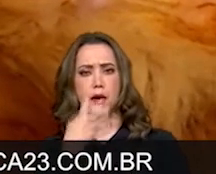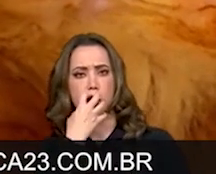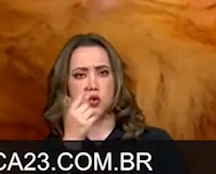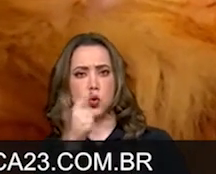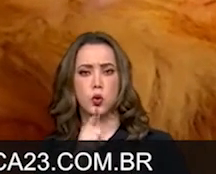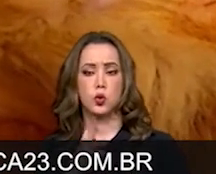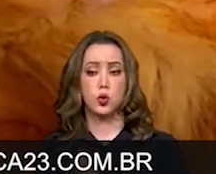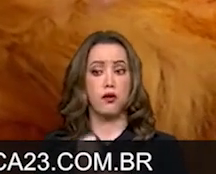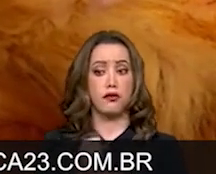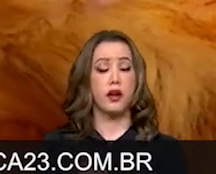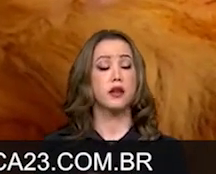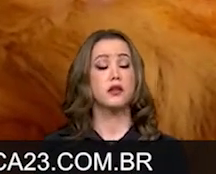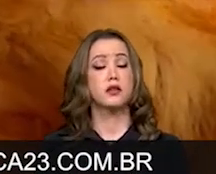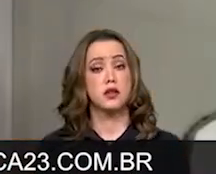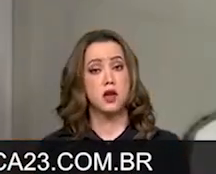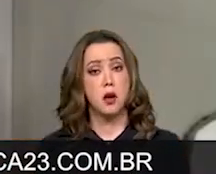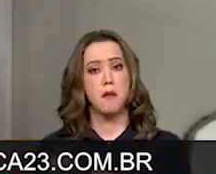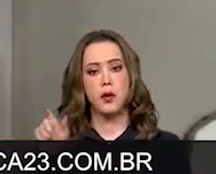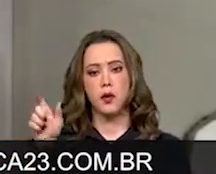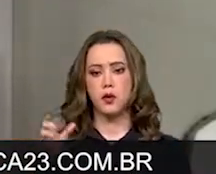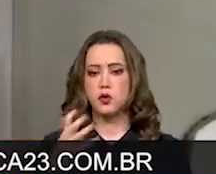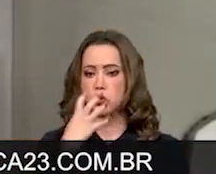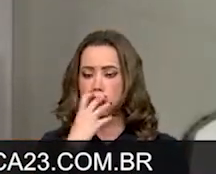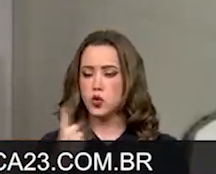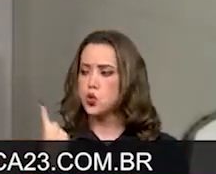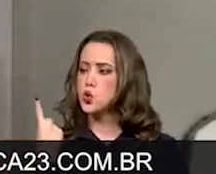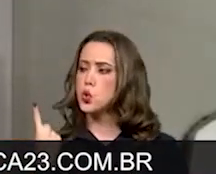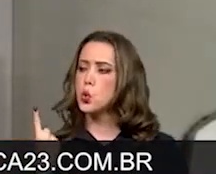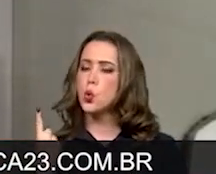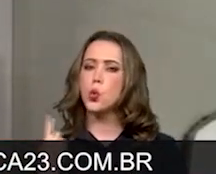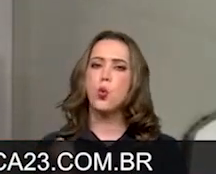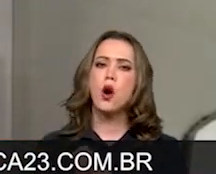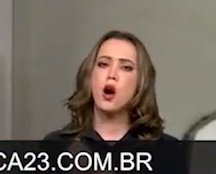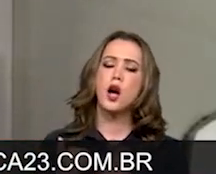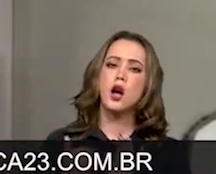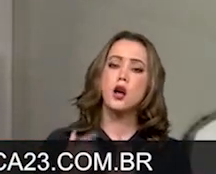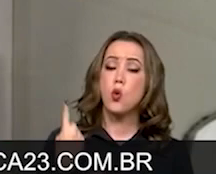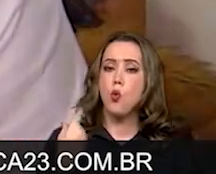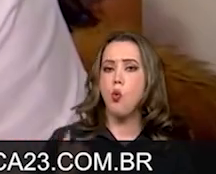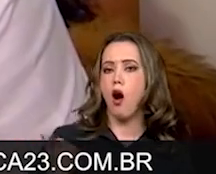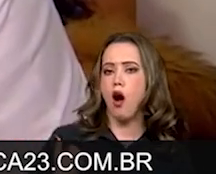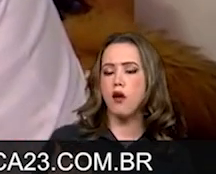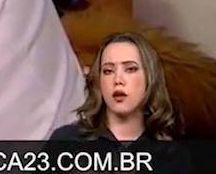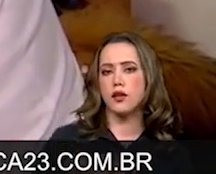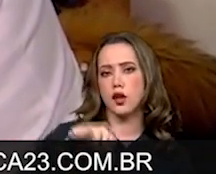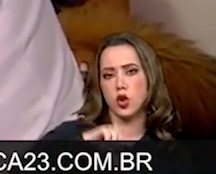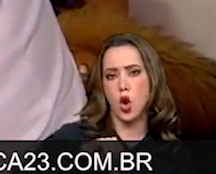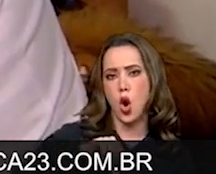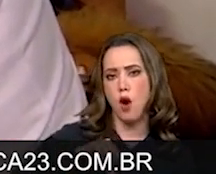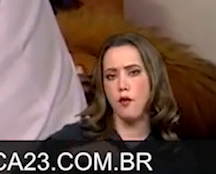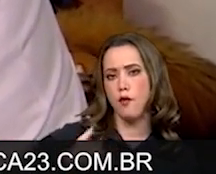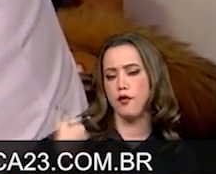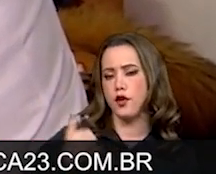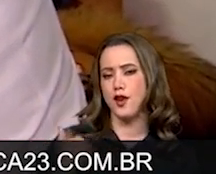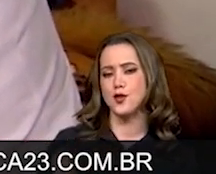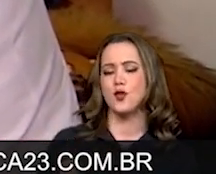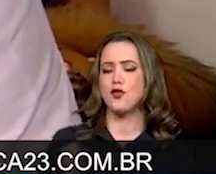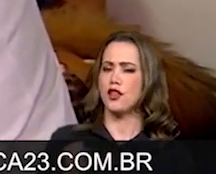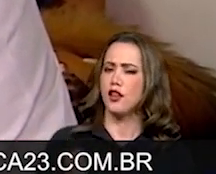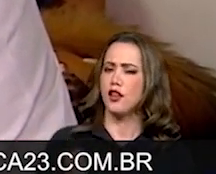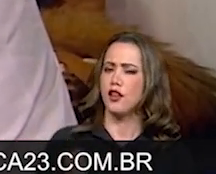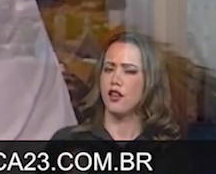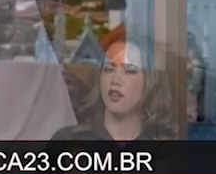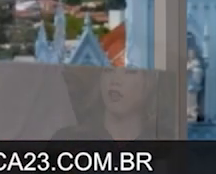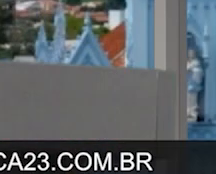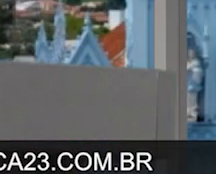ter um doador doando sangue de 1 ano até 9, 10 anos de idade, mantendo uma qualidade